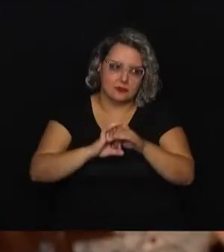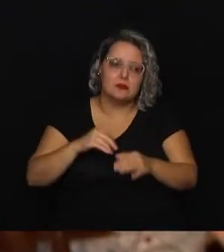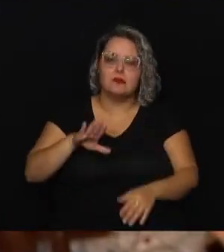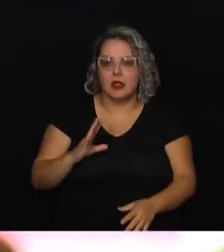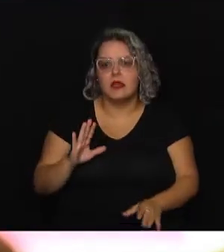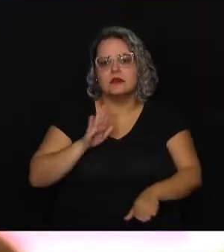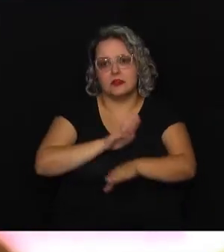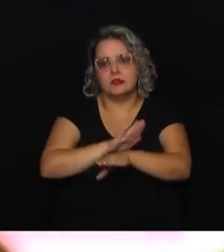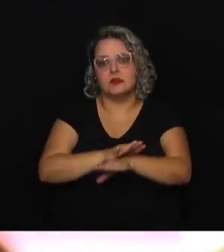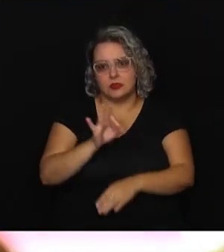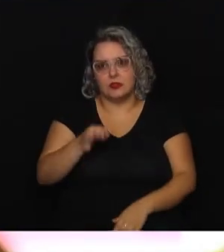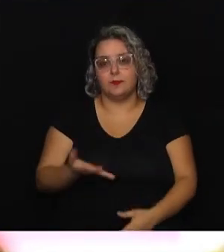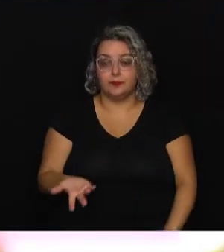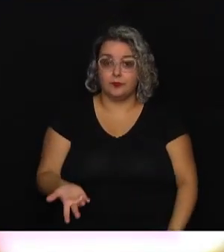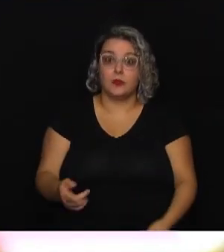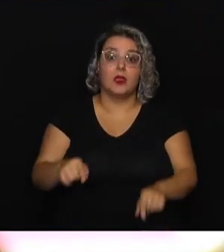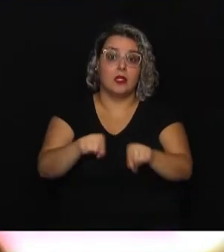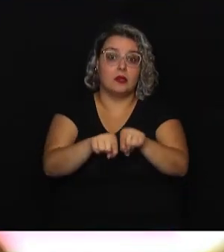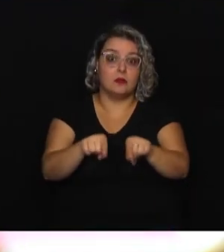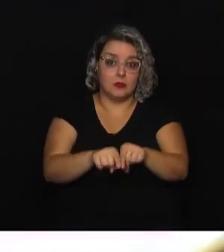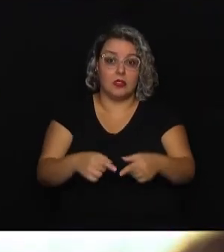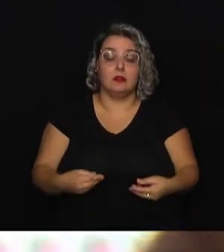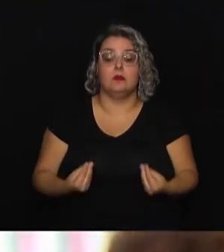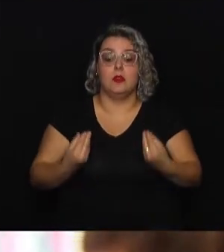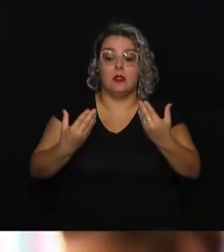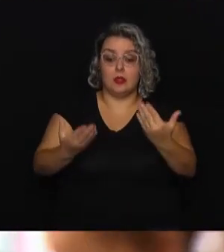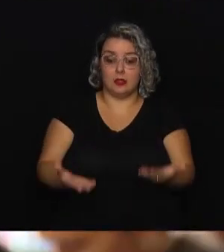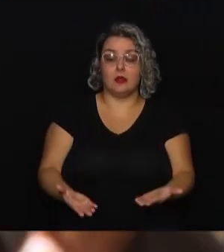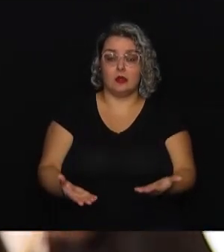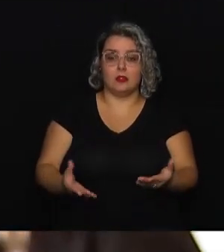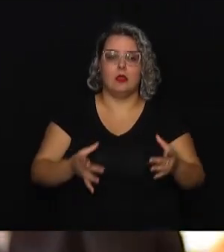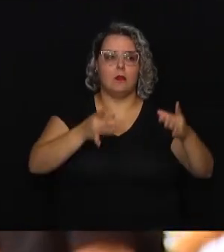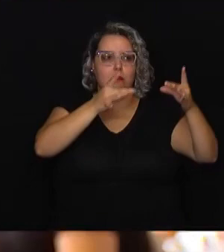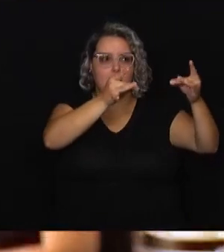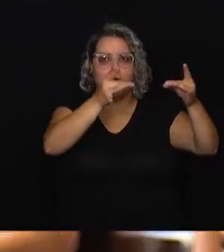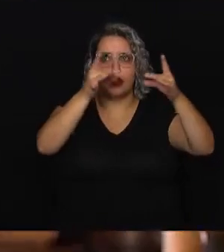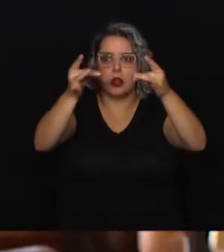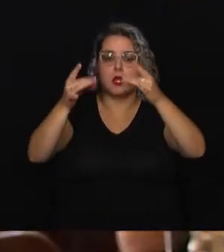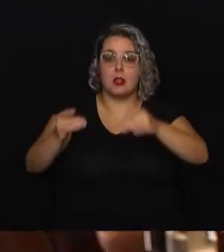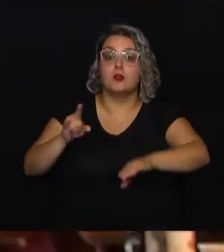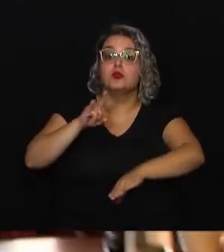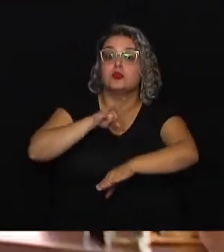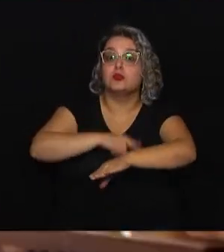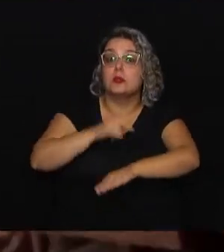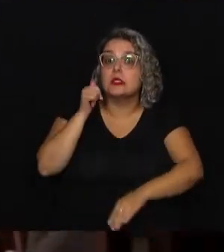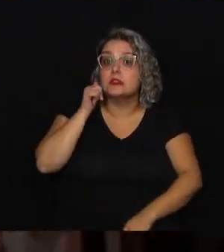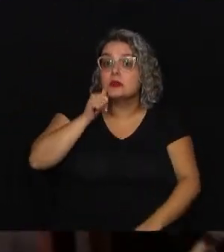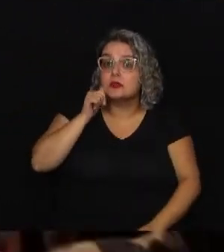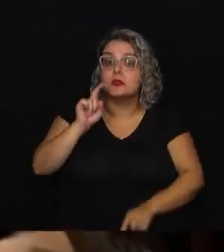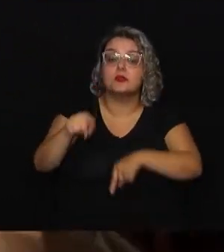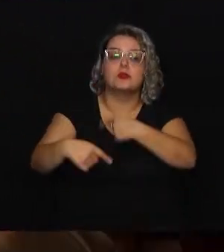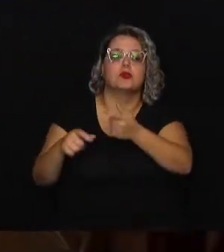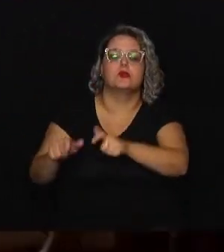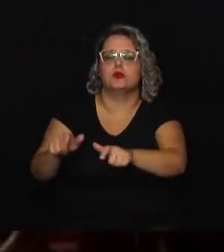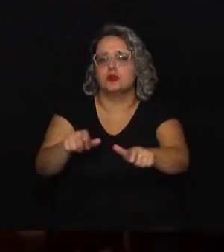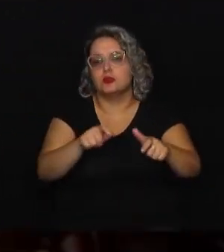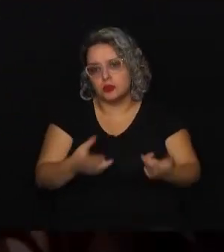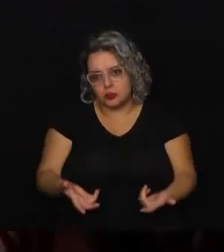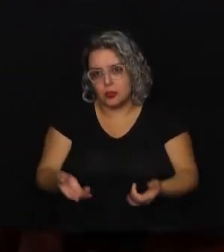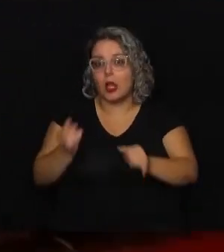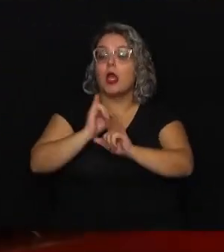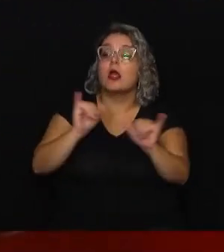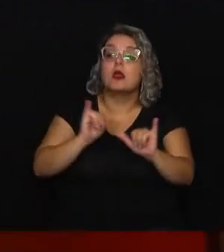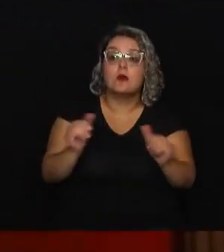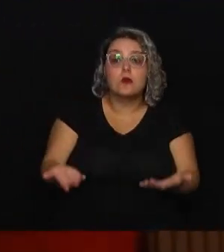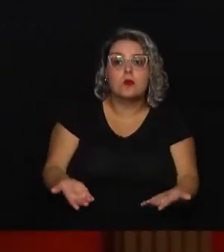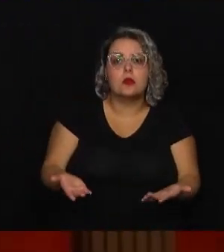ajuda mesmo. Além disso, devem ser colocados cartazes nos banheiros femininos em outros ambientes, informando